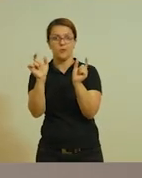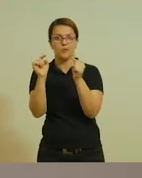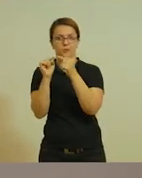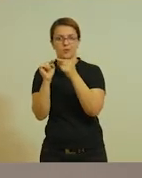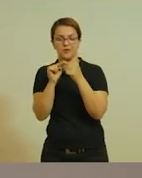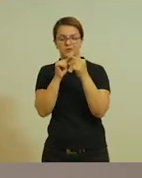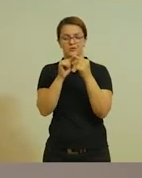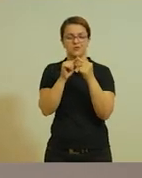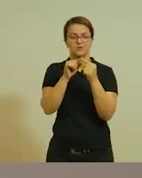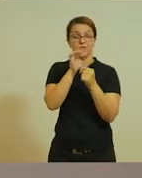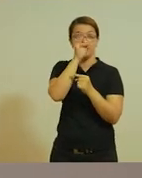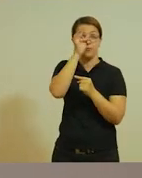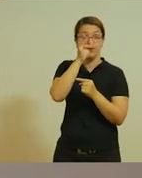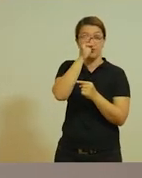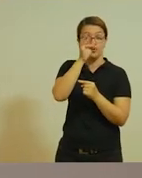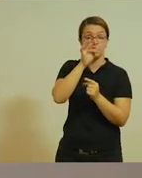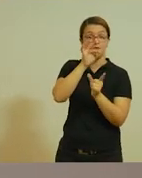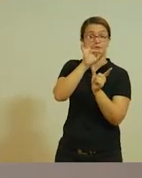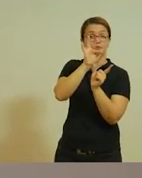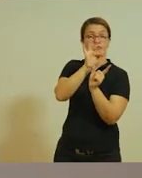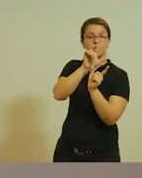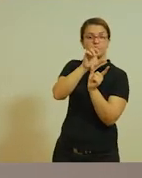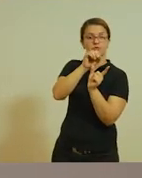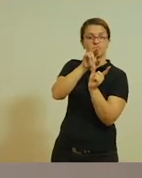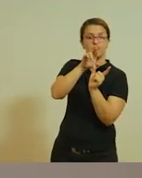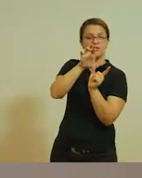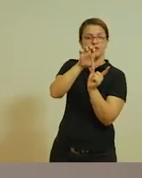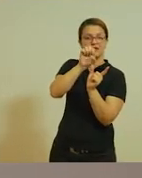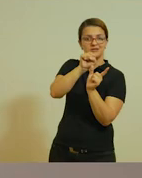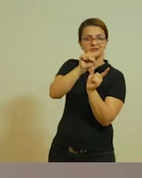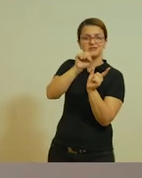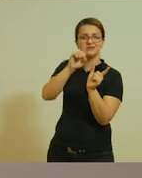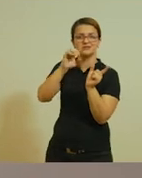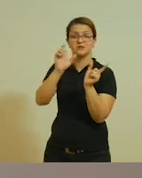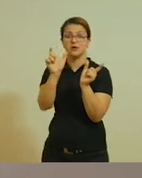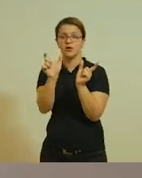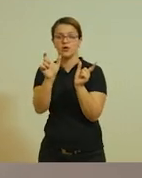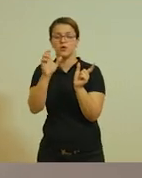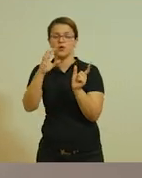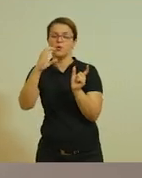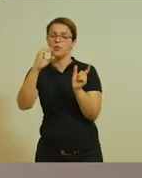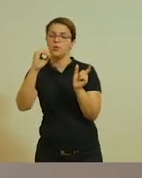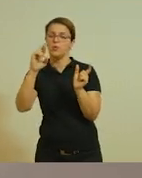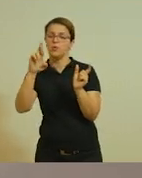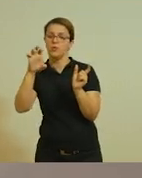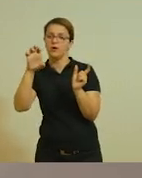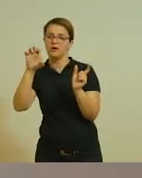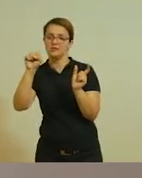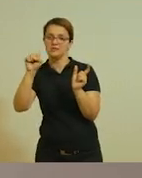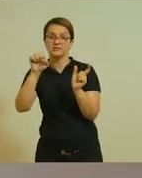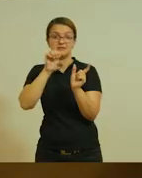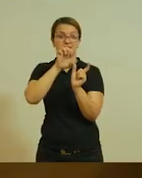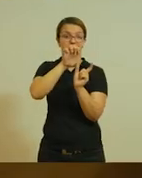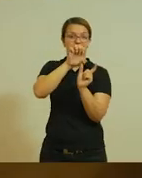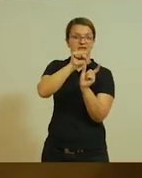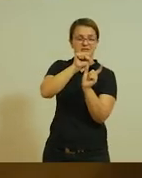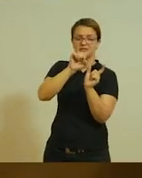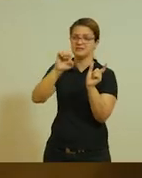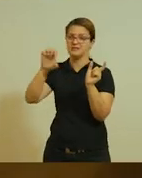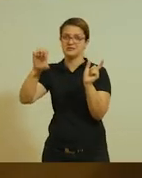né? Agora aqui, ó, flores. Cores, es. E a outra